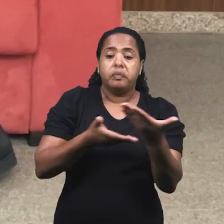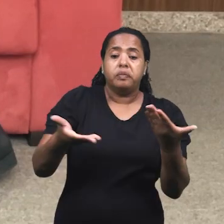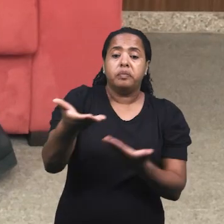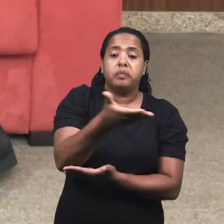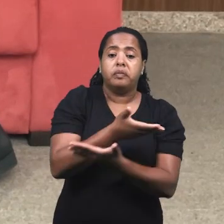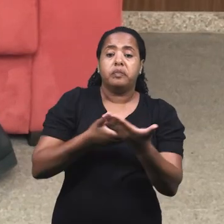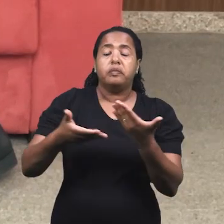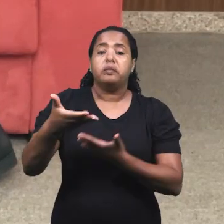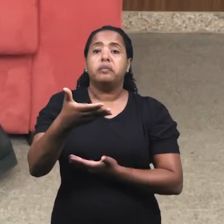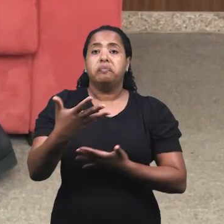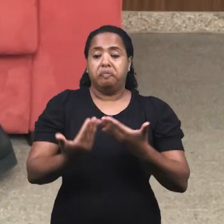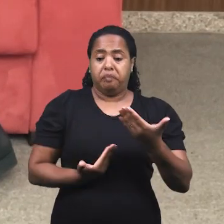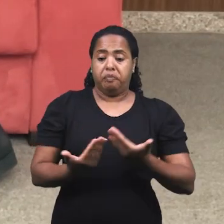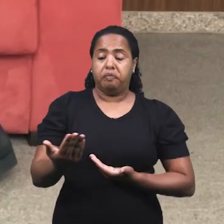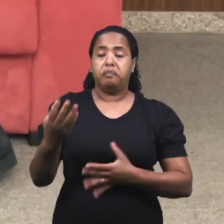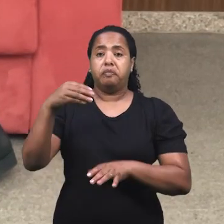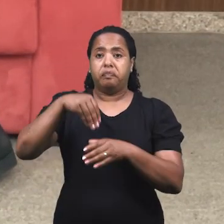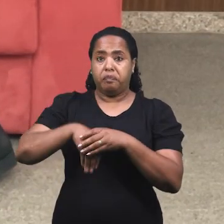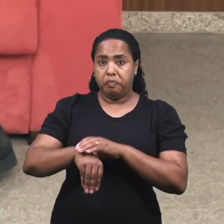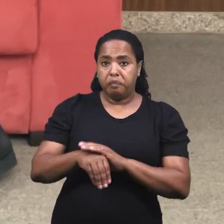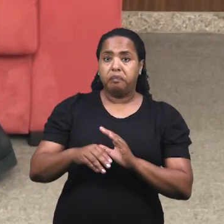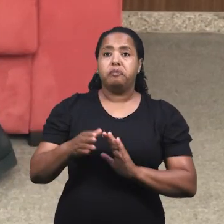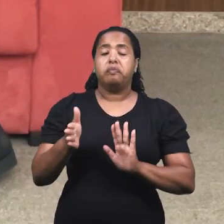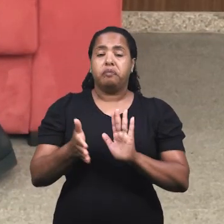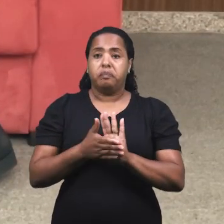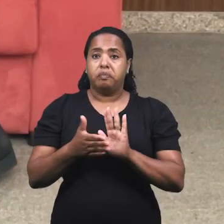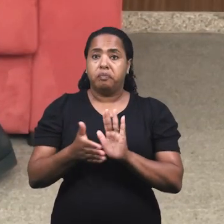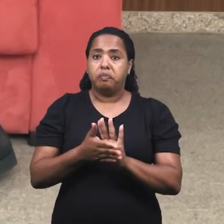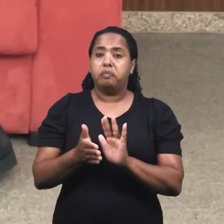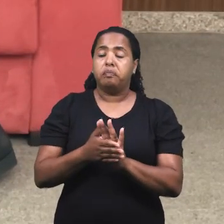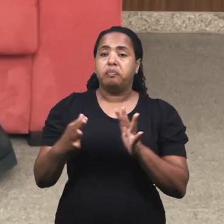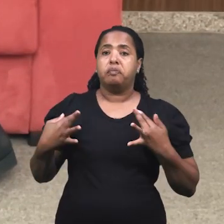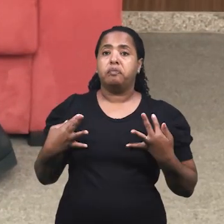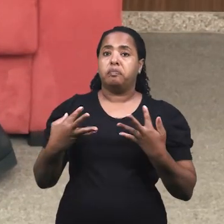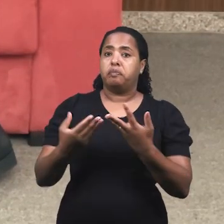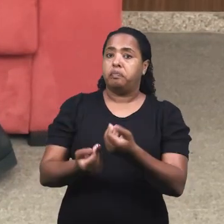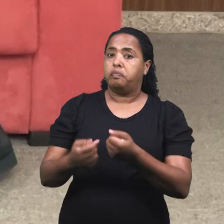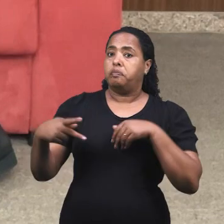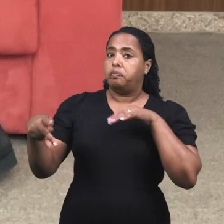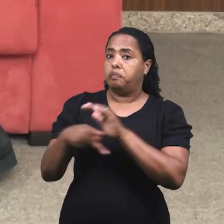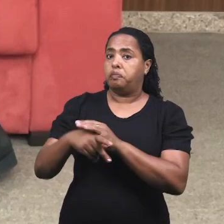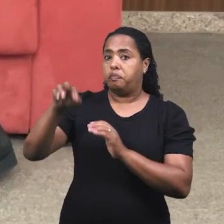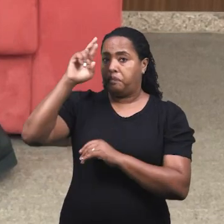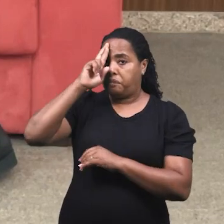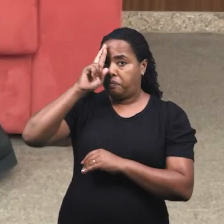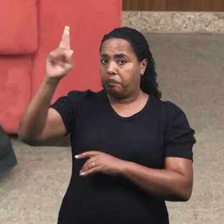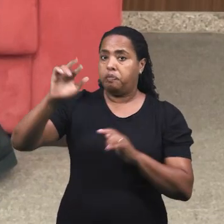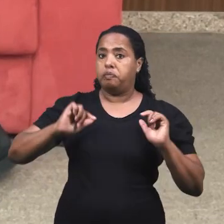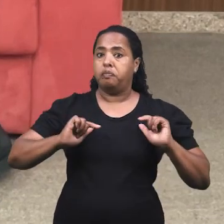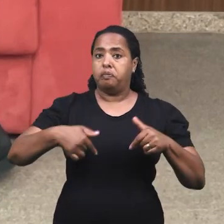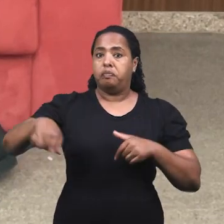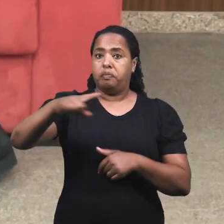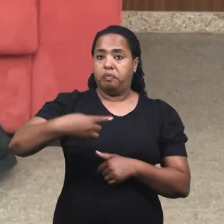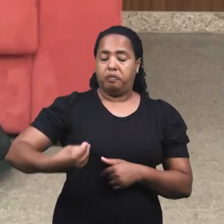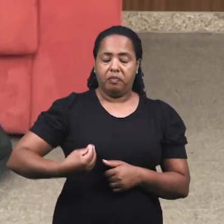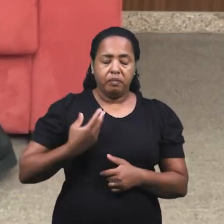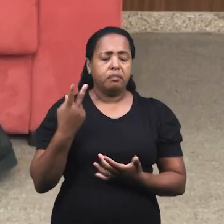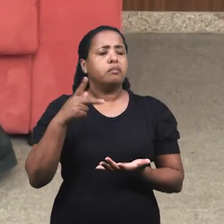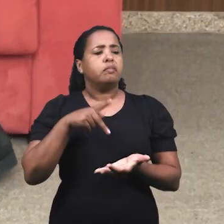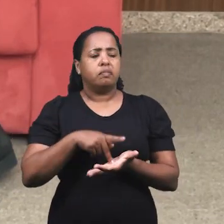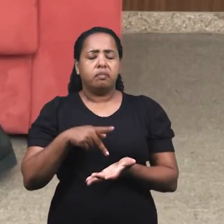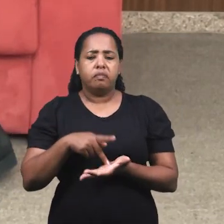envolvimento da igreja dentro desse projeto, algo tão maravilhoso, algo que tem vindo da parte do Senhor para as nossas vidas. Muito bom, é